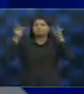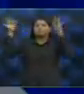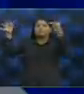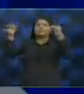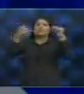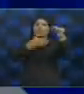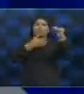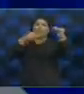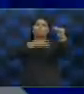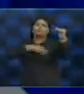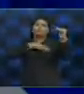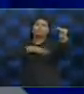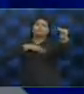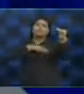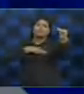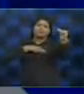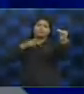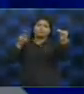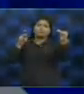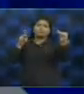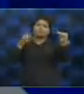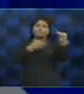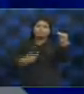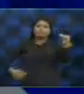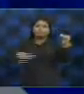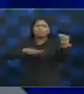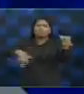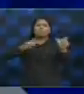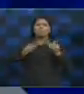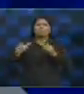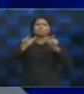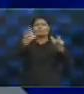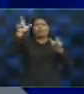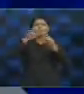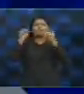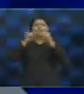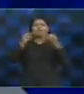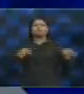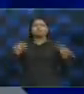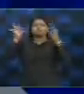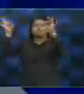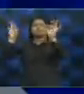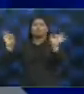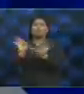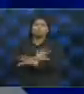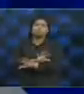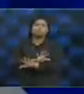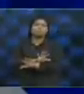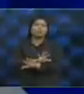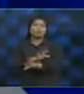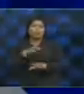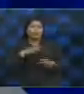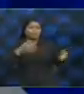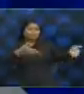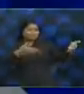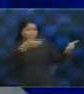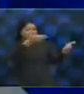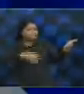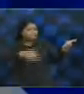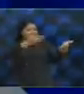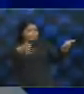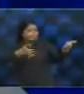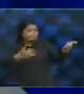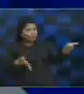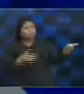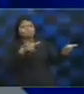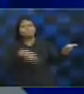R$1 bilhão. Alargar vias, sim. E, por outro lado, trabalharmos também as vias segregadas e